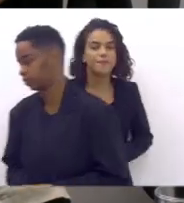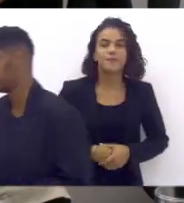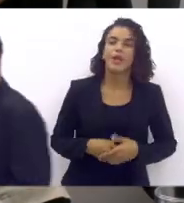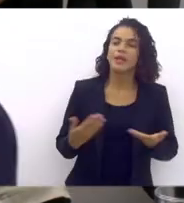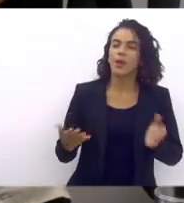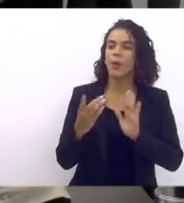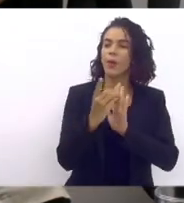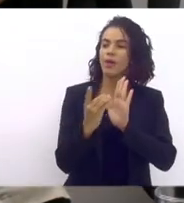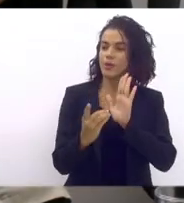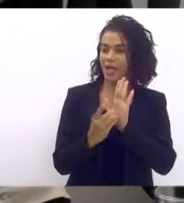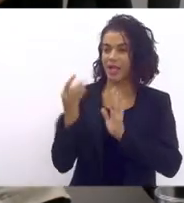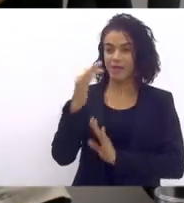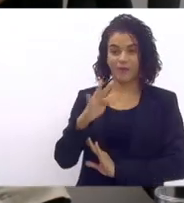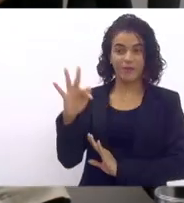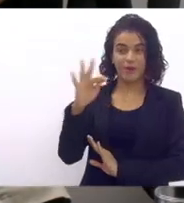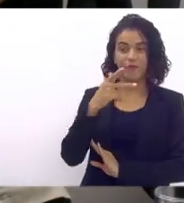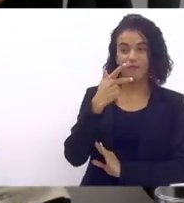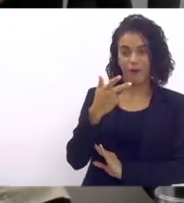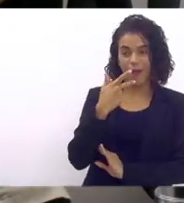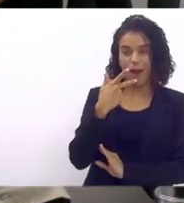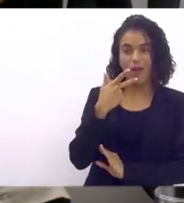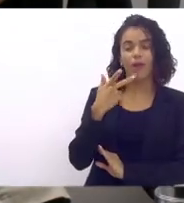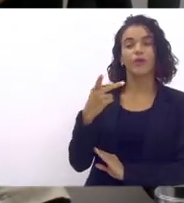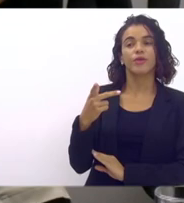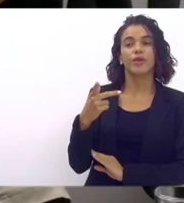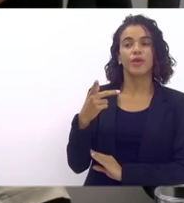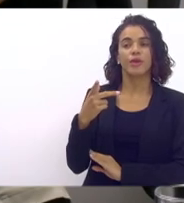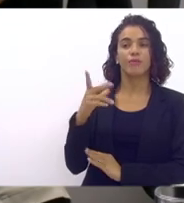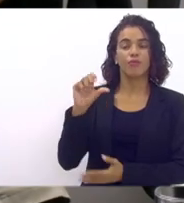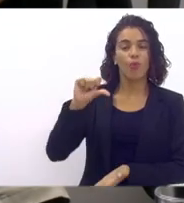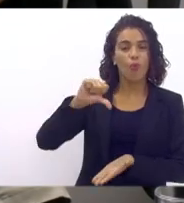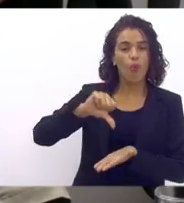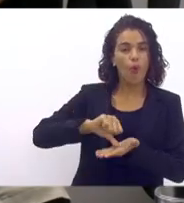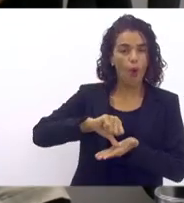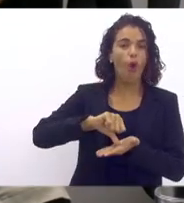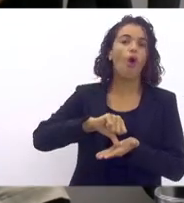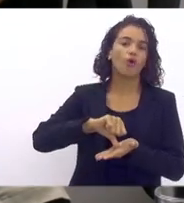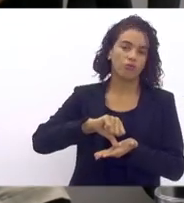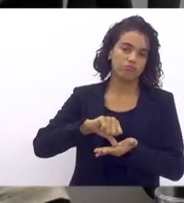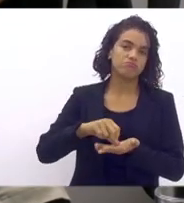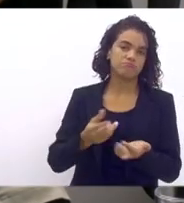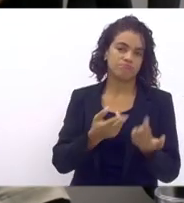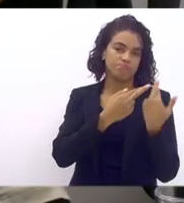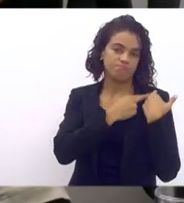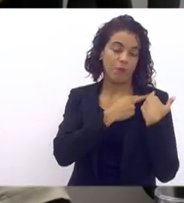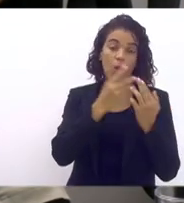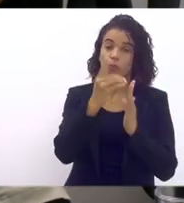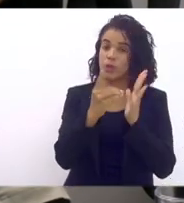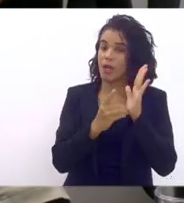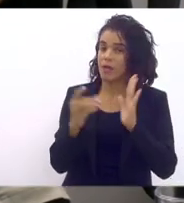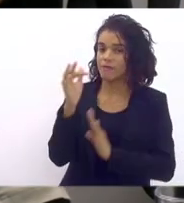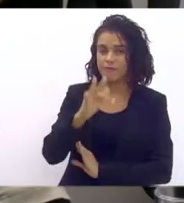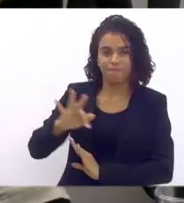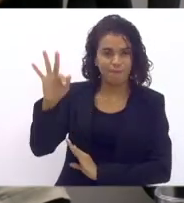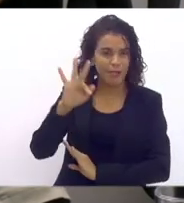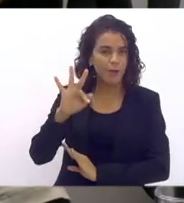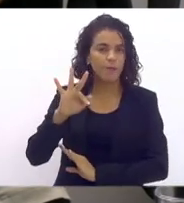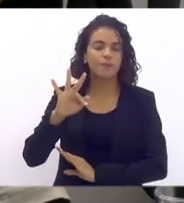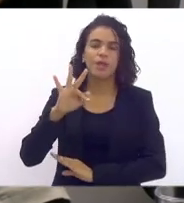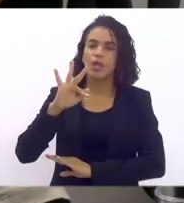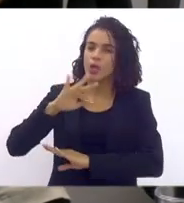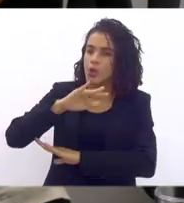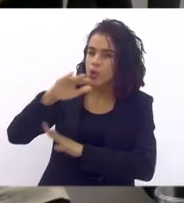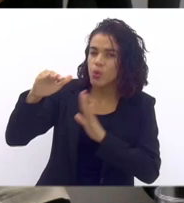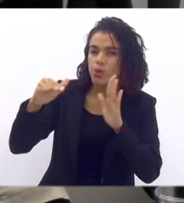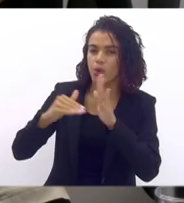o decreto Federal fala que o órgão competente ambiental tem que fazer o plano di área é um decreto Federal e todas as atividades